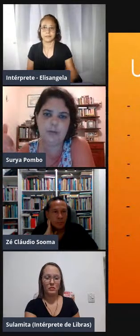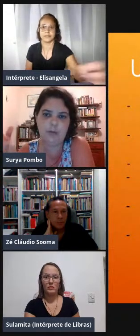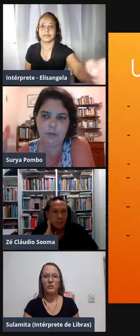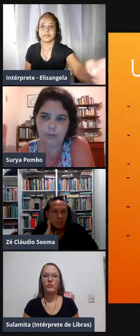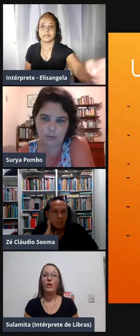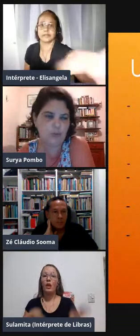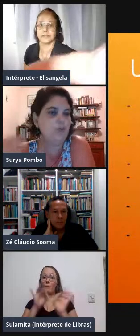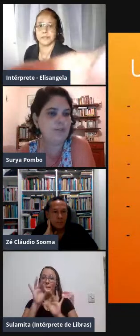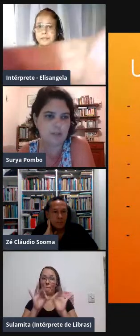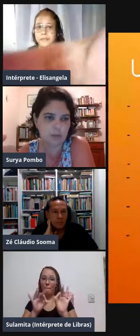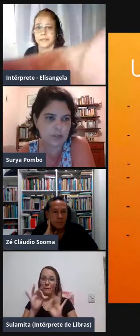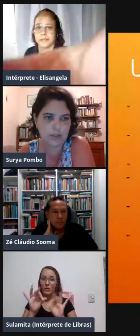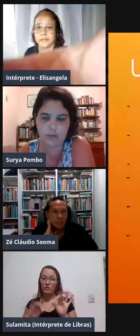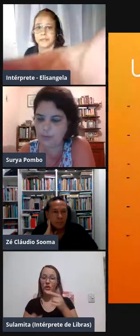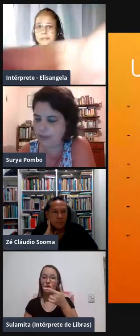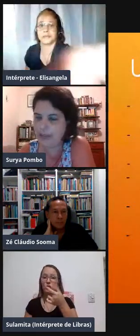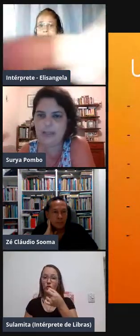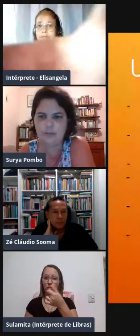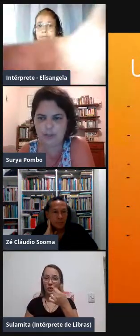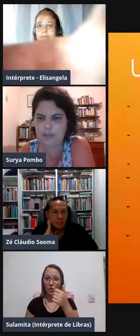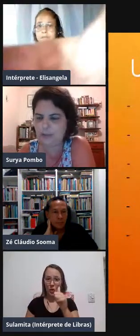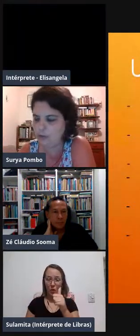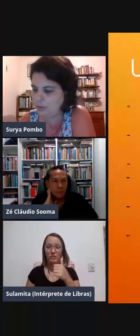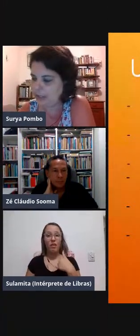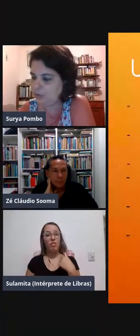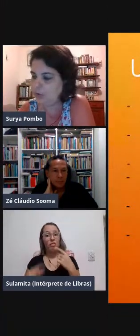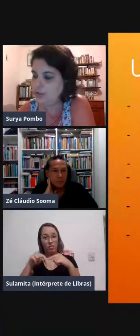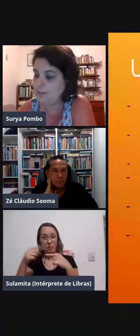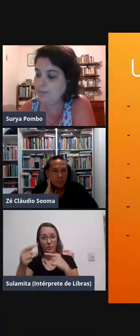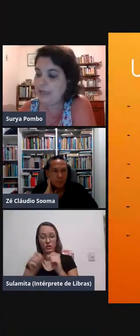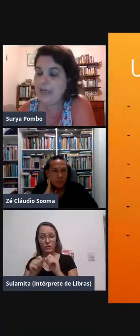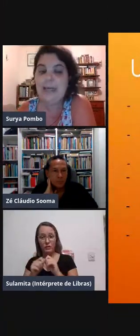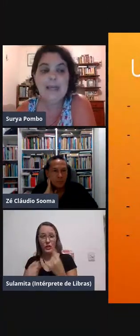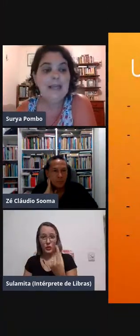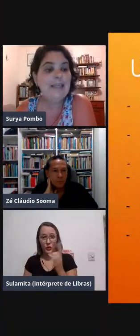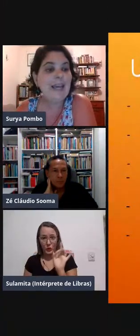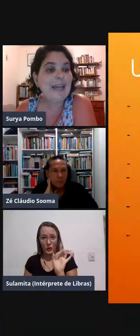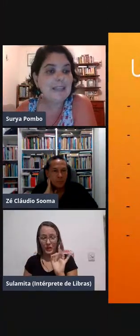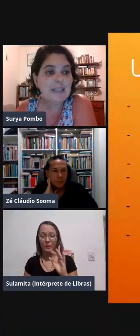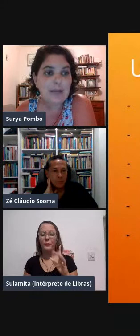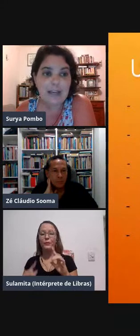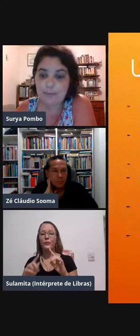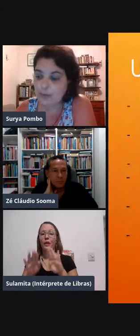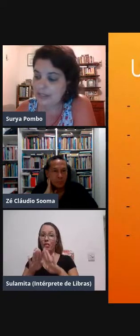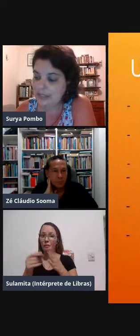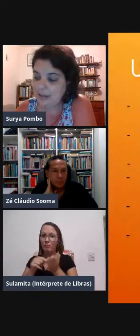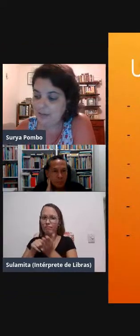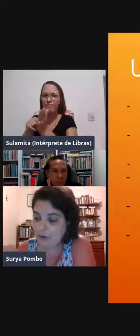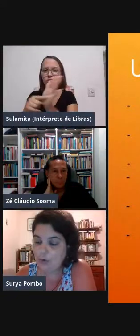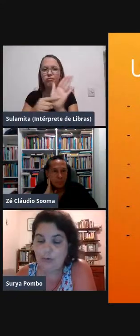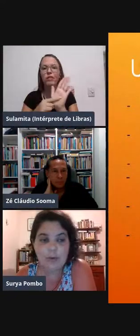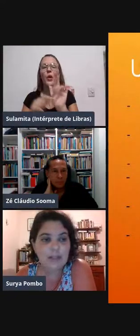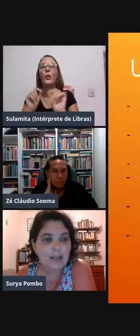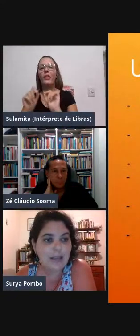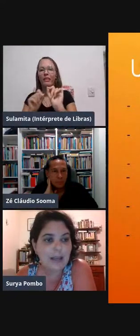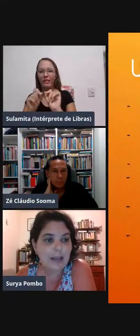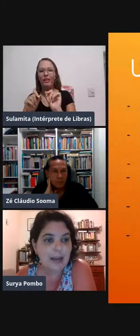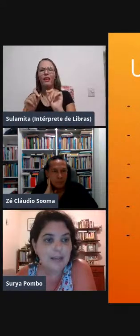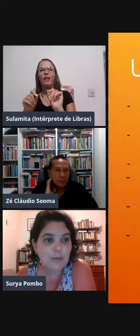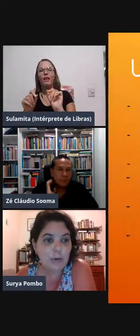né, e depois eu continuei fazendo sozinha em 2013, ele foi lançado em 2014, que ainda era possível